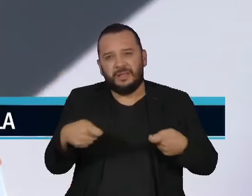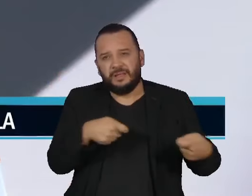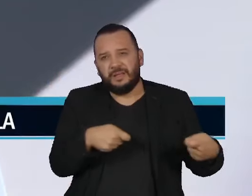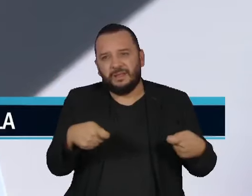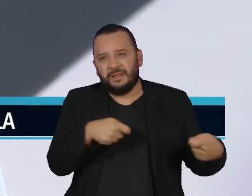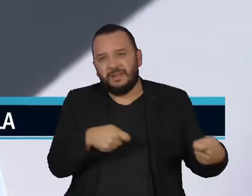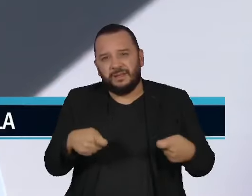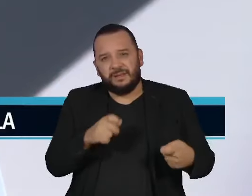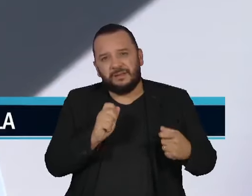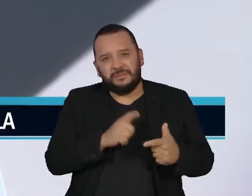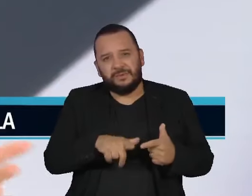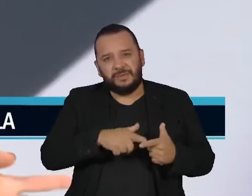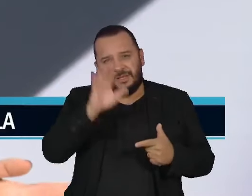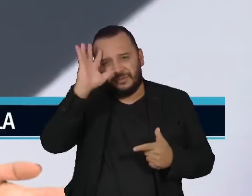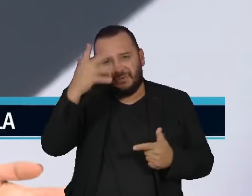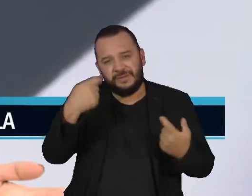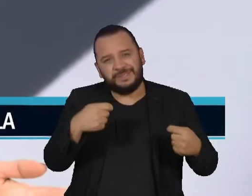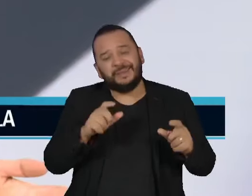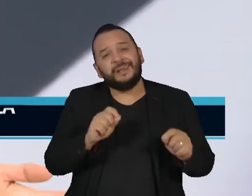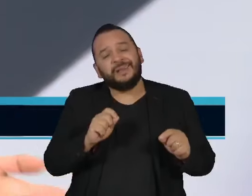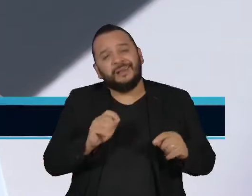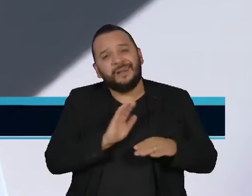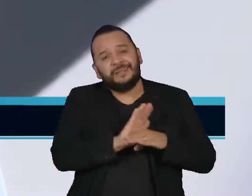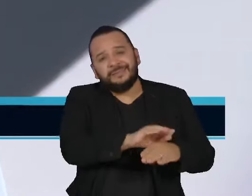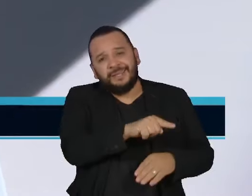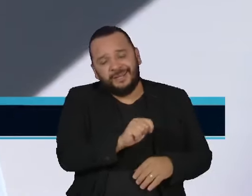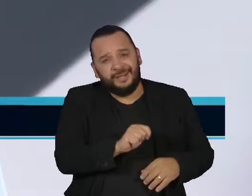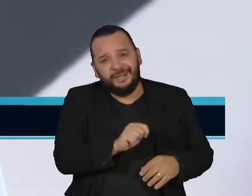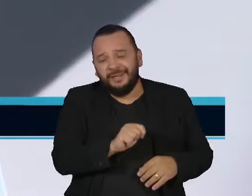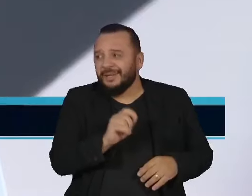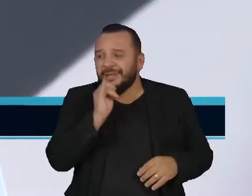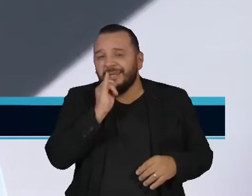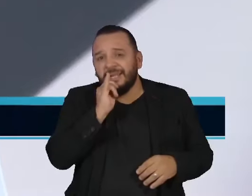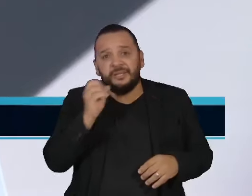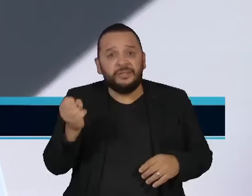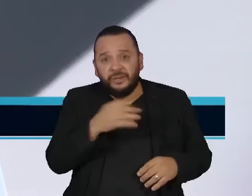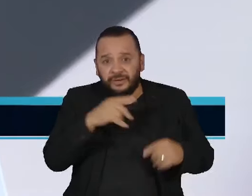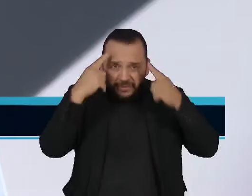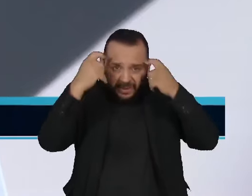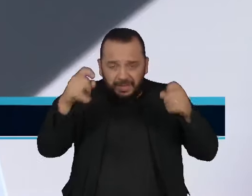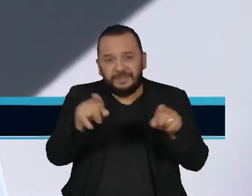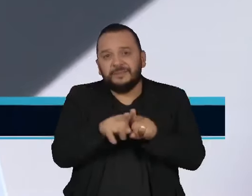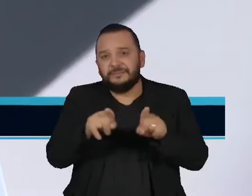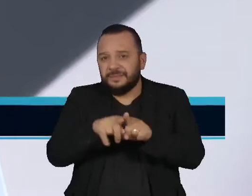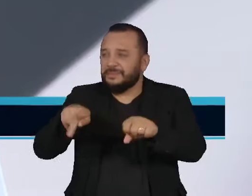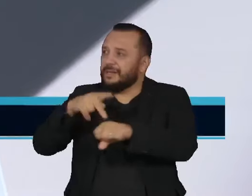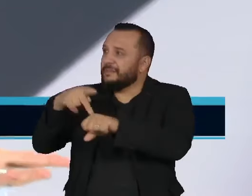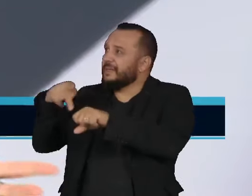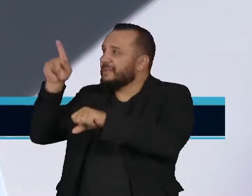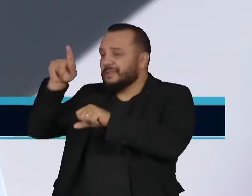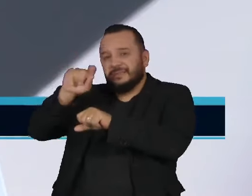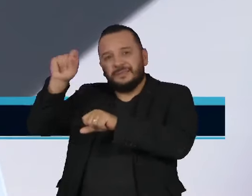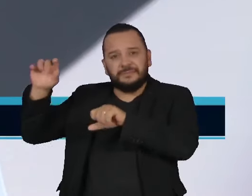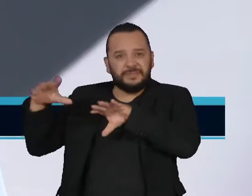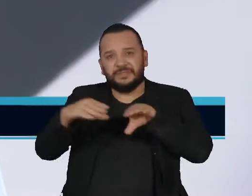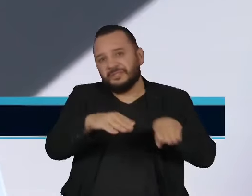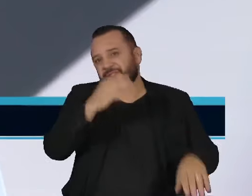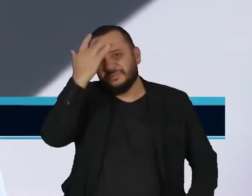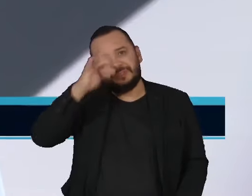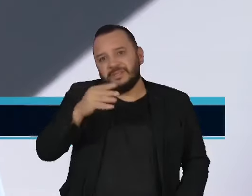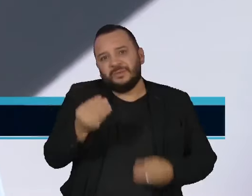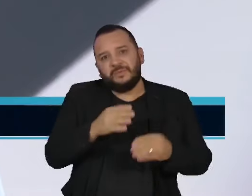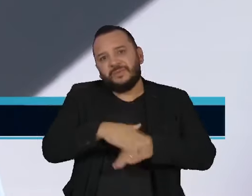desmontar essa situação. E aí, quem vai entrar sem ter uma nova onda de violência, aí também com interferência internacional, eu não sei como vai ser. Então